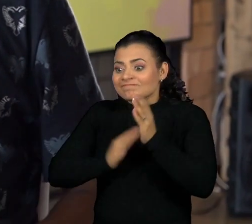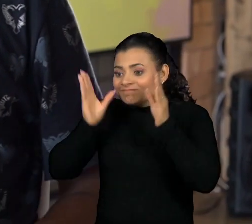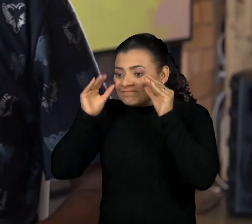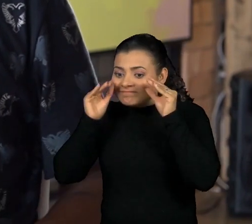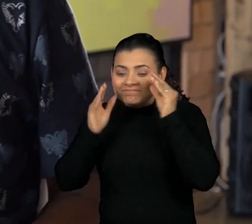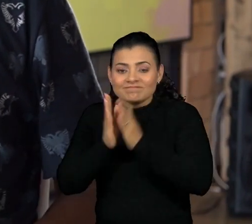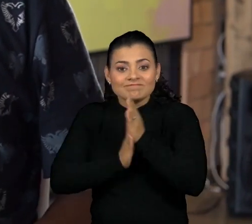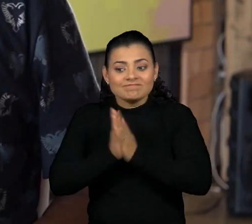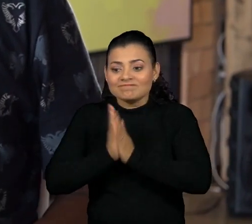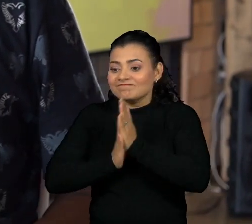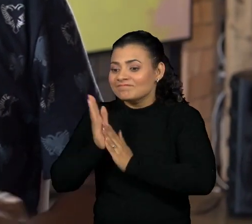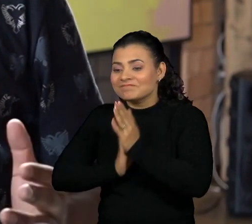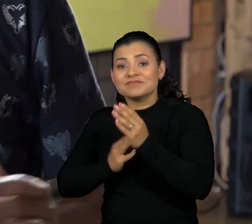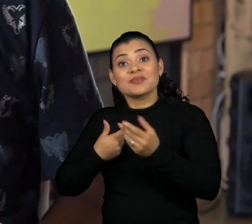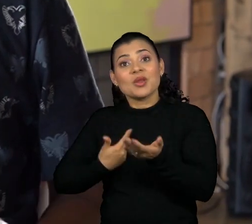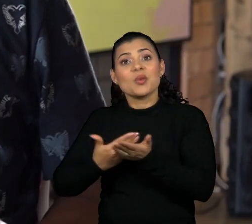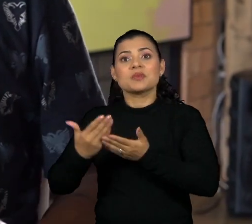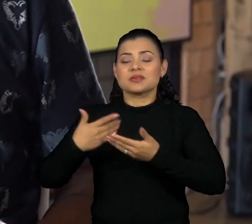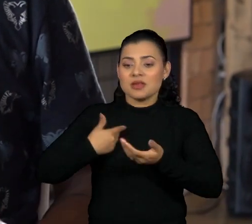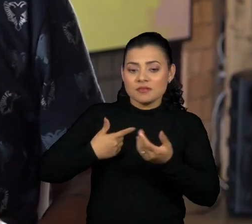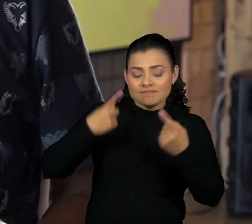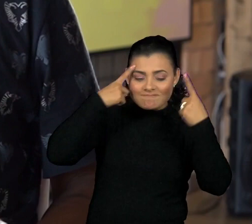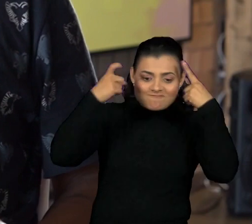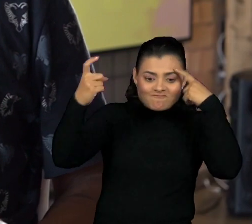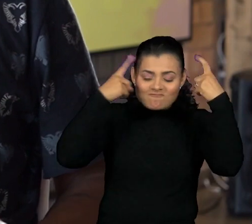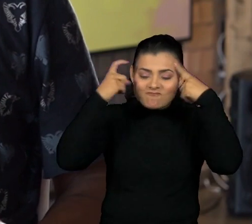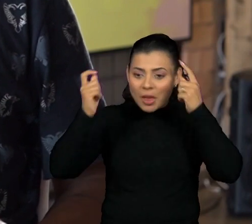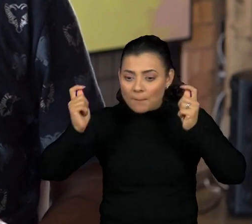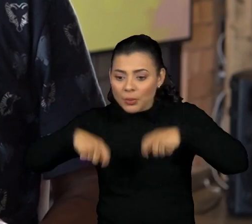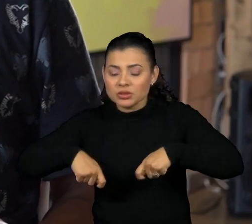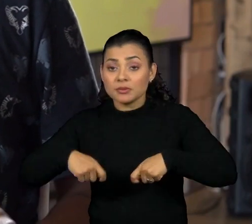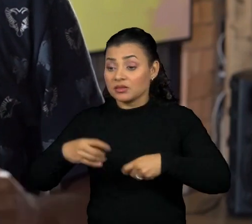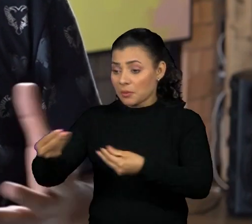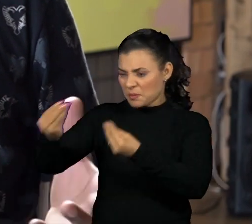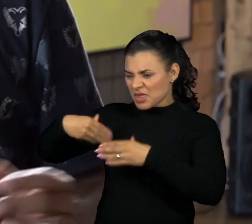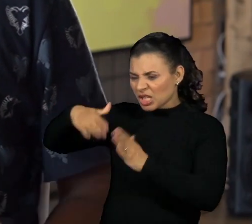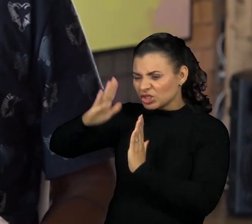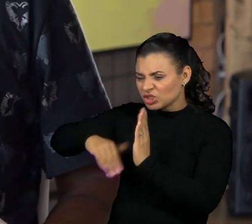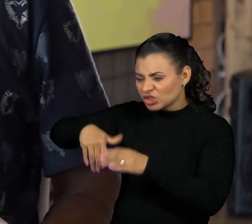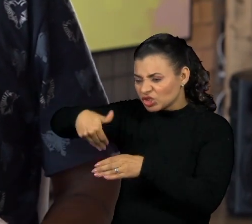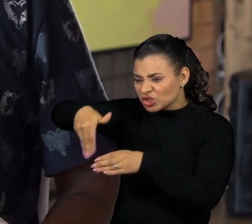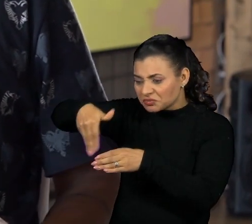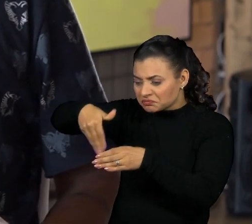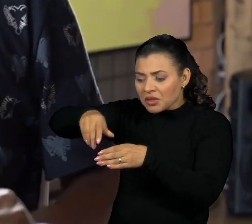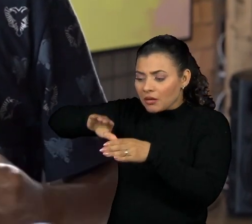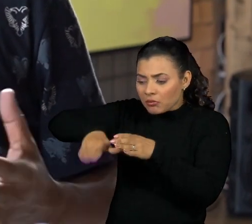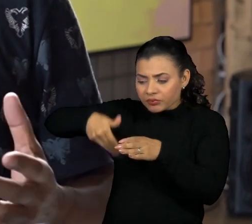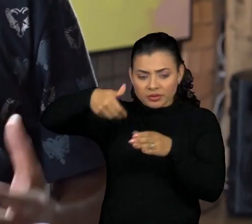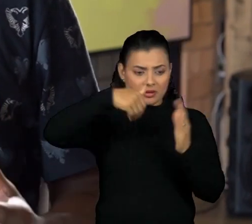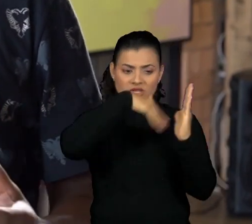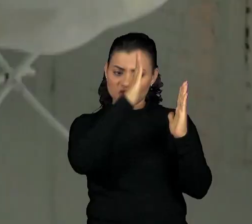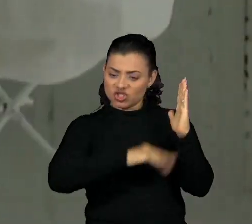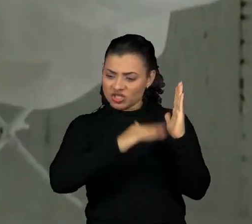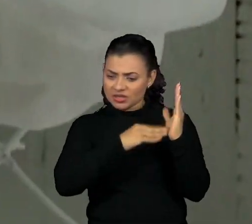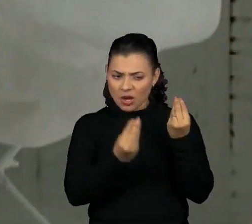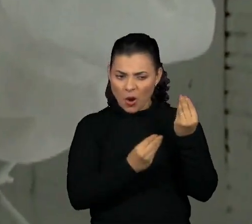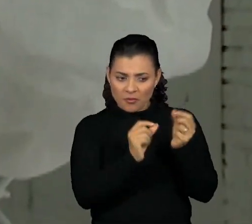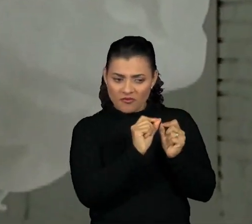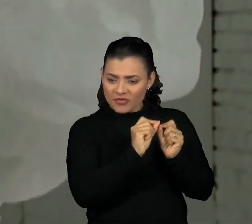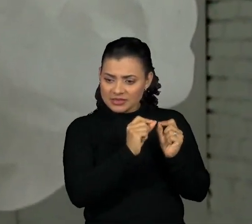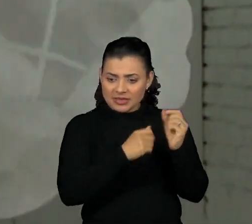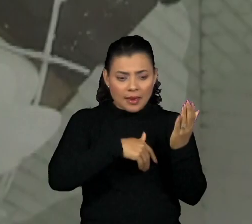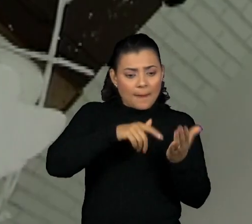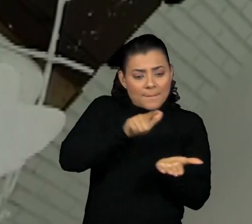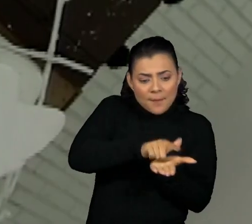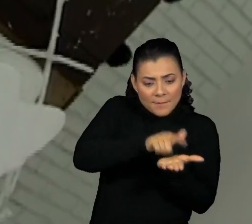fui desenvolvendo possibilidades. Pô, se me dão uma tinta X, o que ela pode fazer? Qual é a reação que ela vai ter no papel,